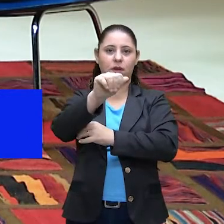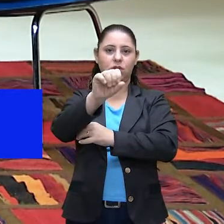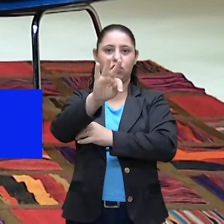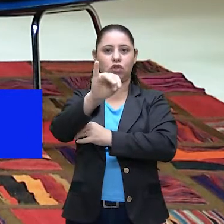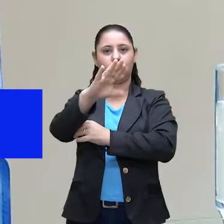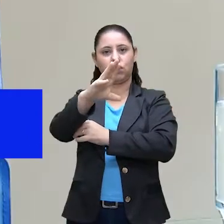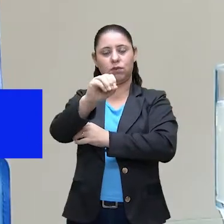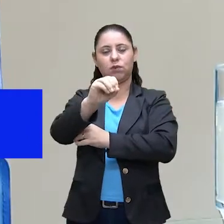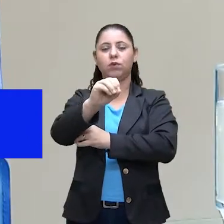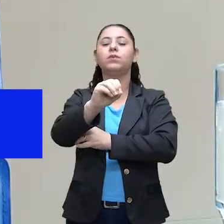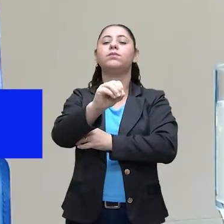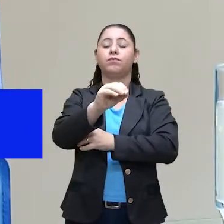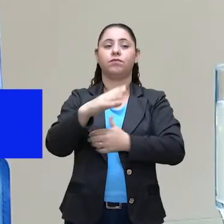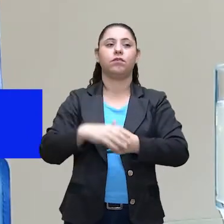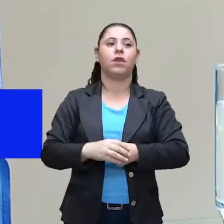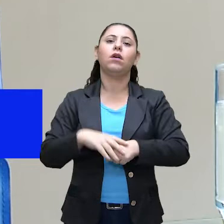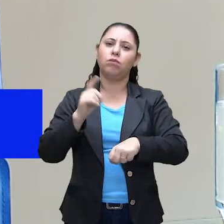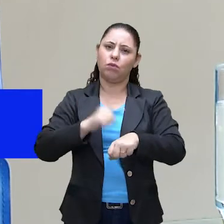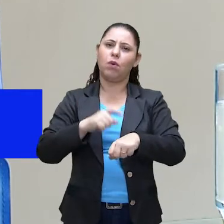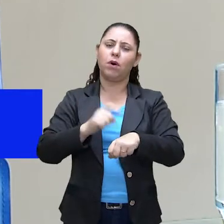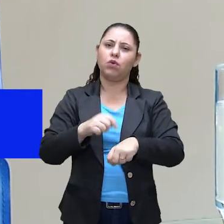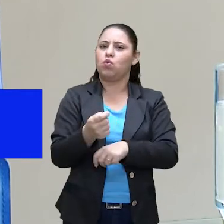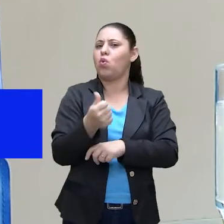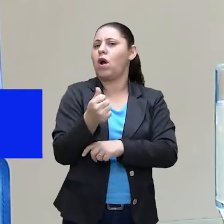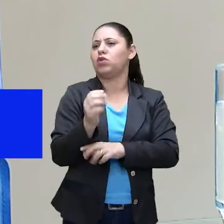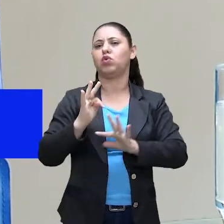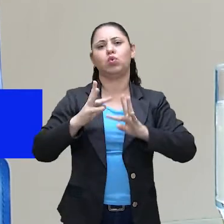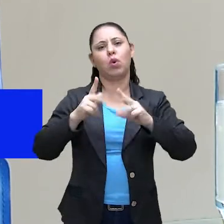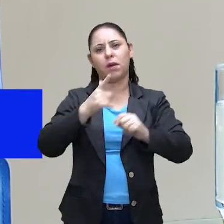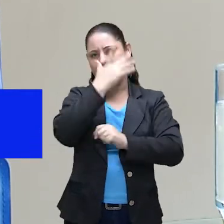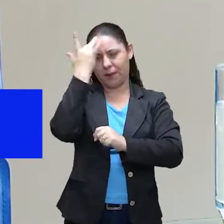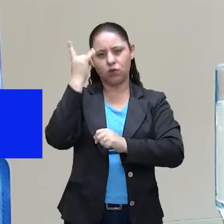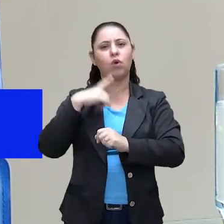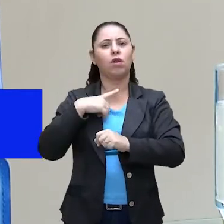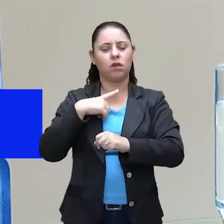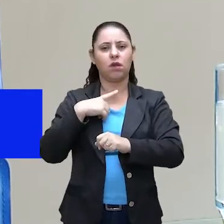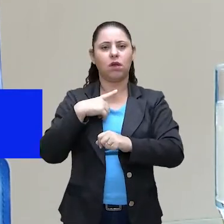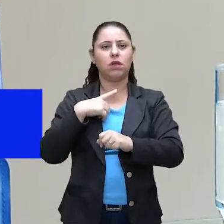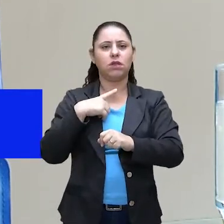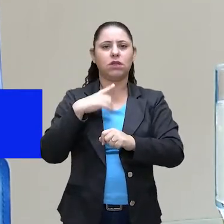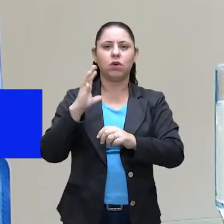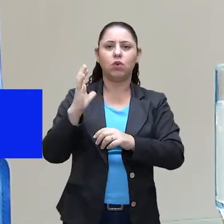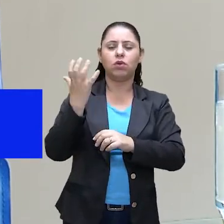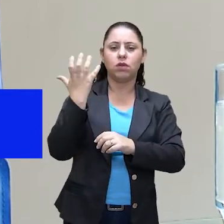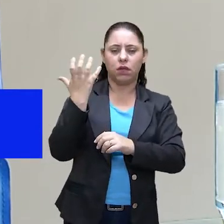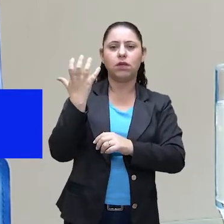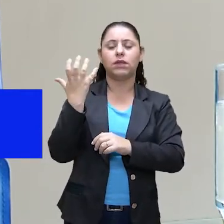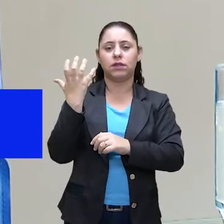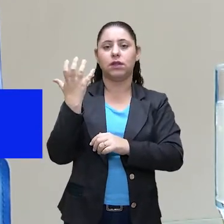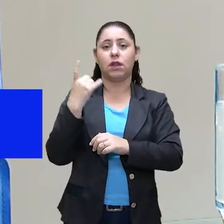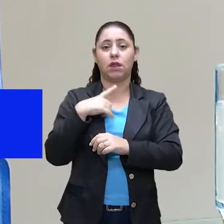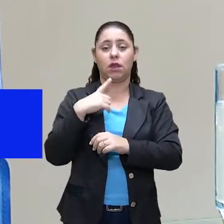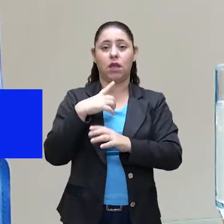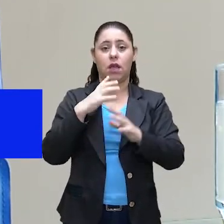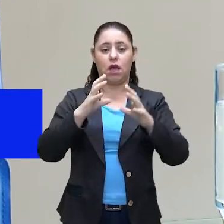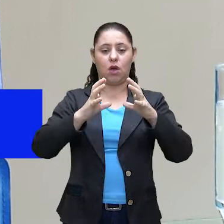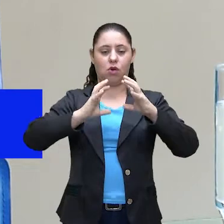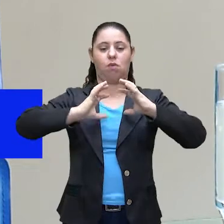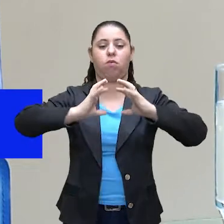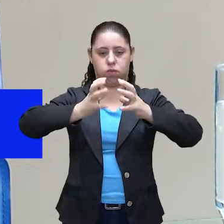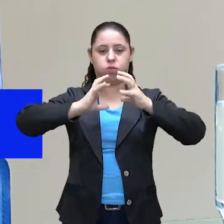um pouco desse distúrbio? Numa fase aguda, sim. Quase todos os casos que acontece da forma mais leve